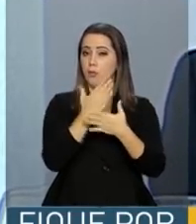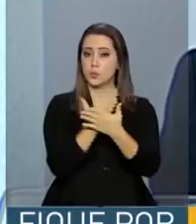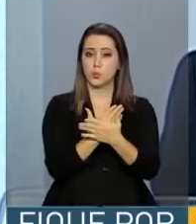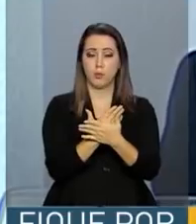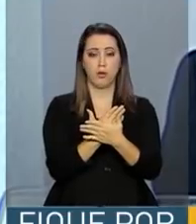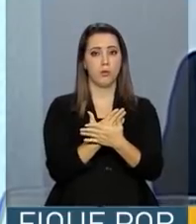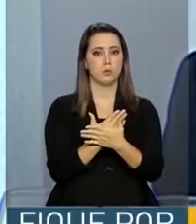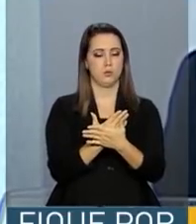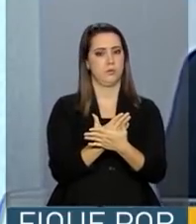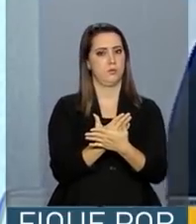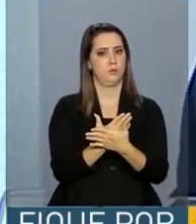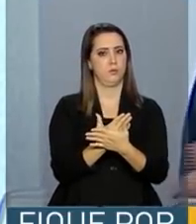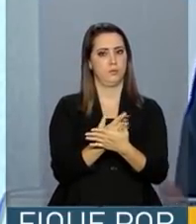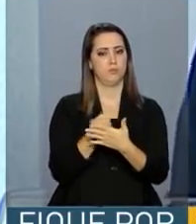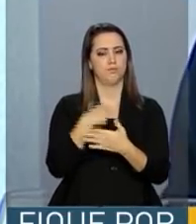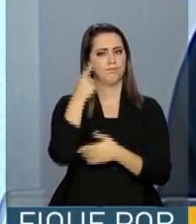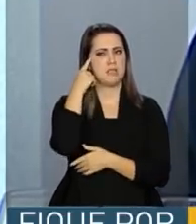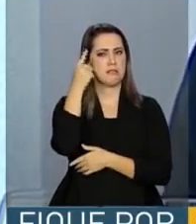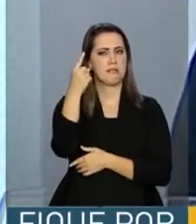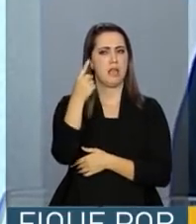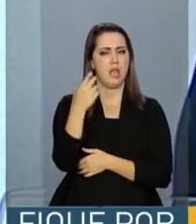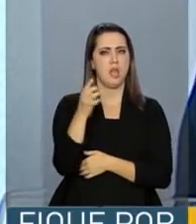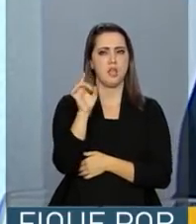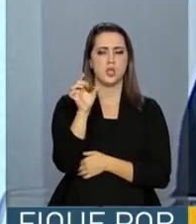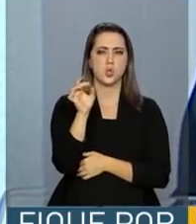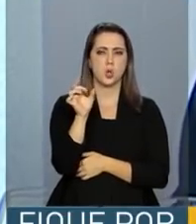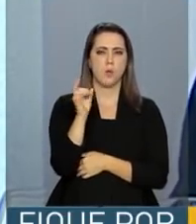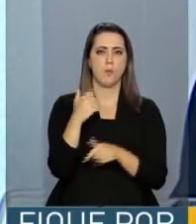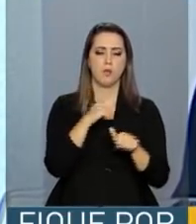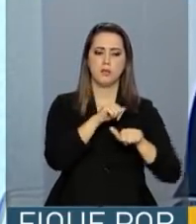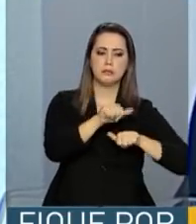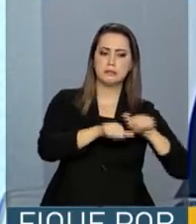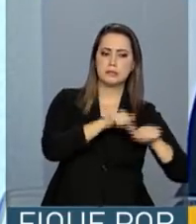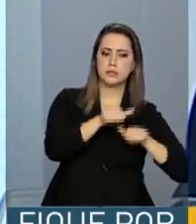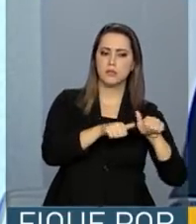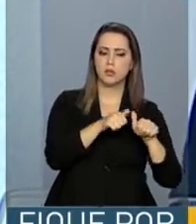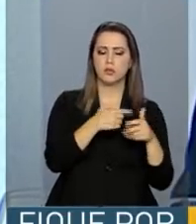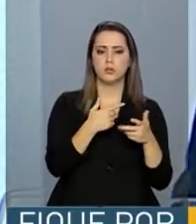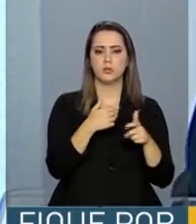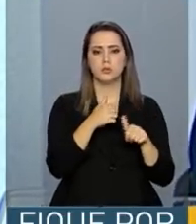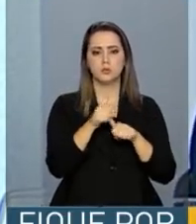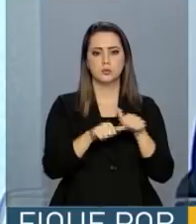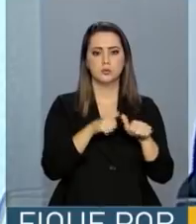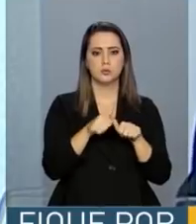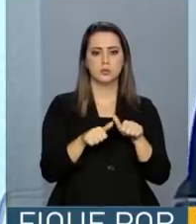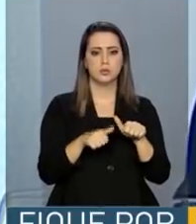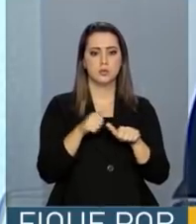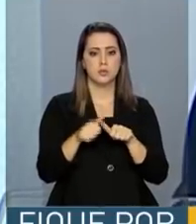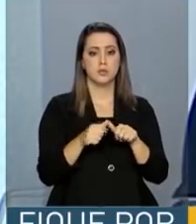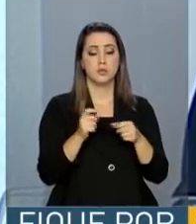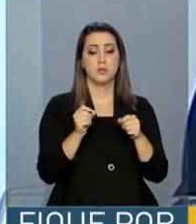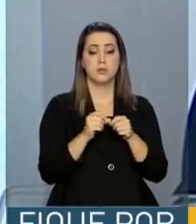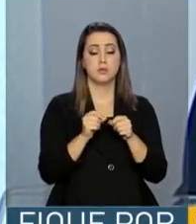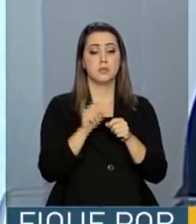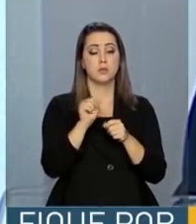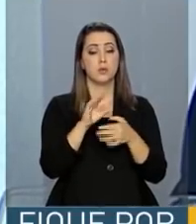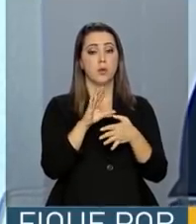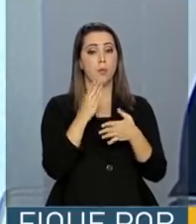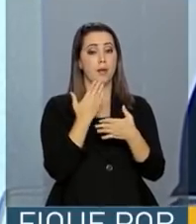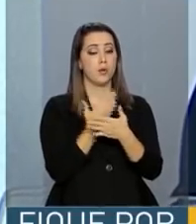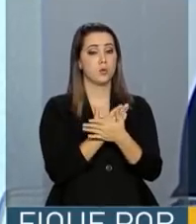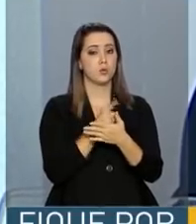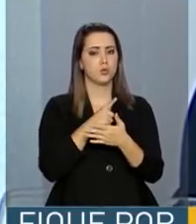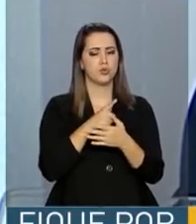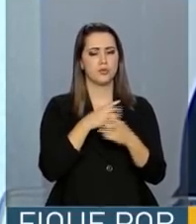eu poderia dizer ideológica do mercosul e o fizemos eo voltamos a fazer com que o mercosul